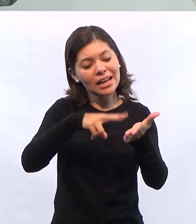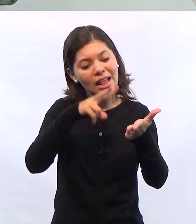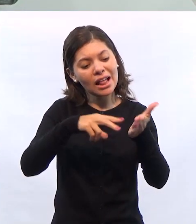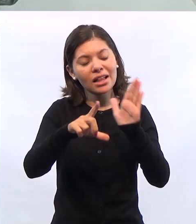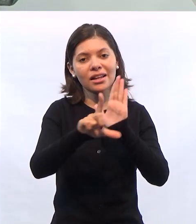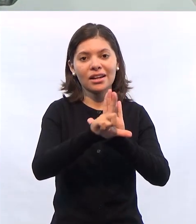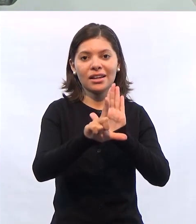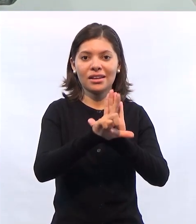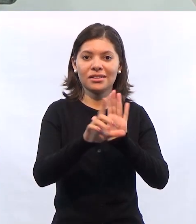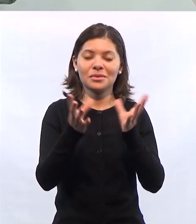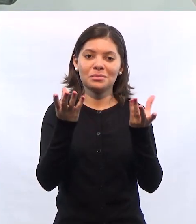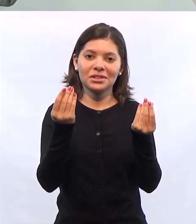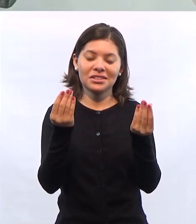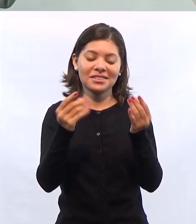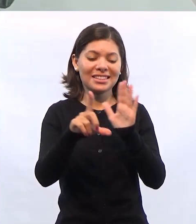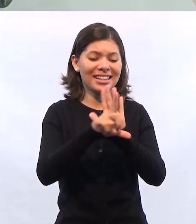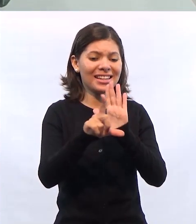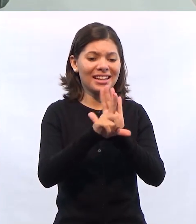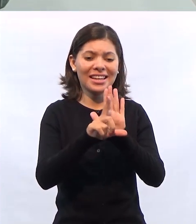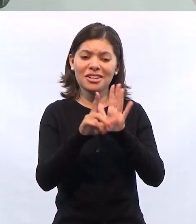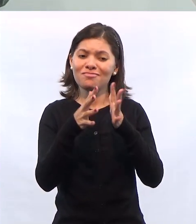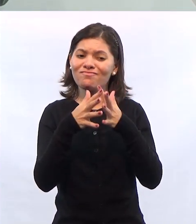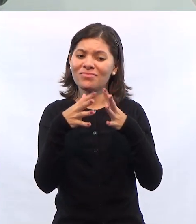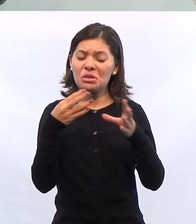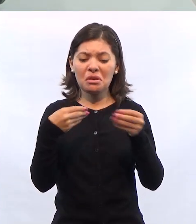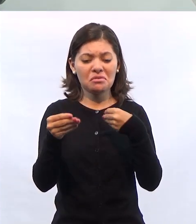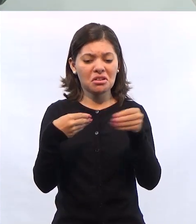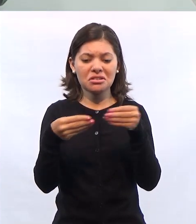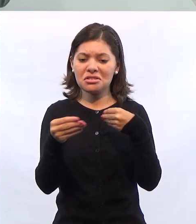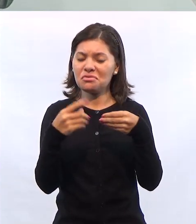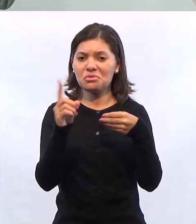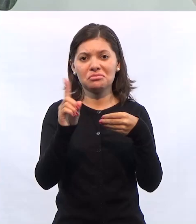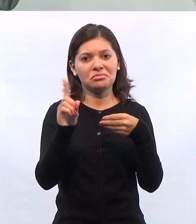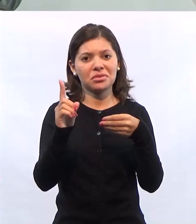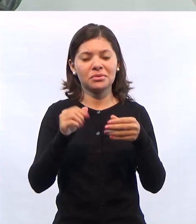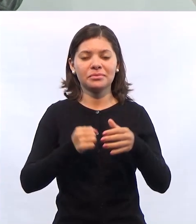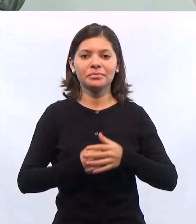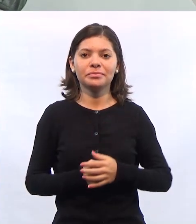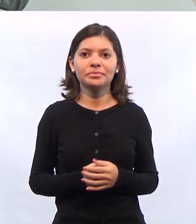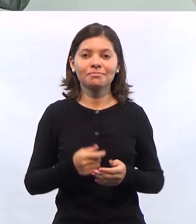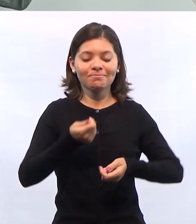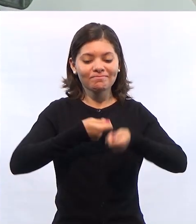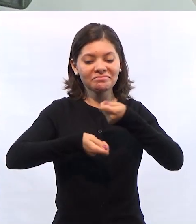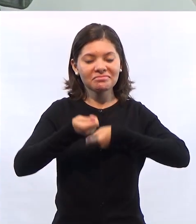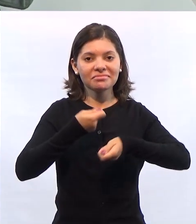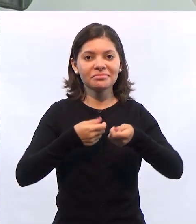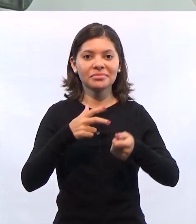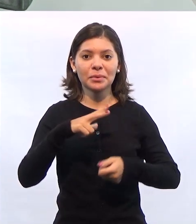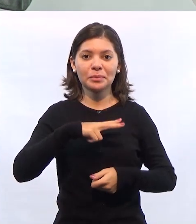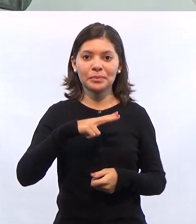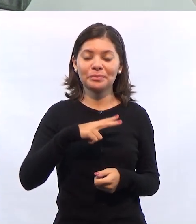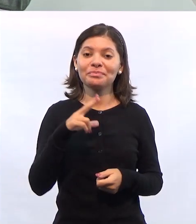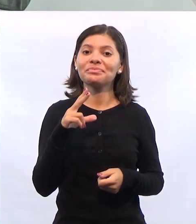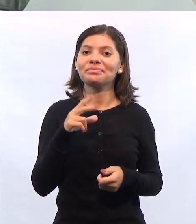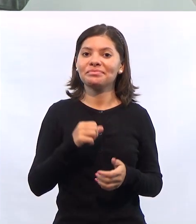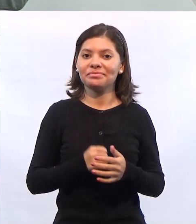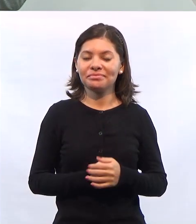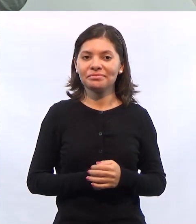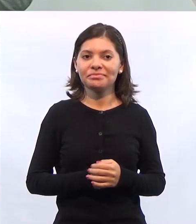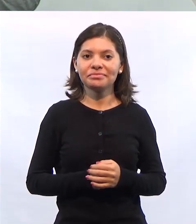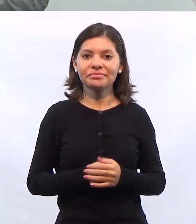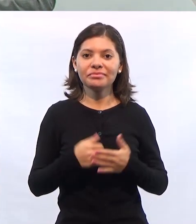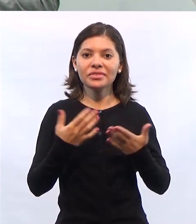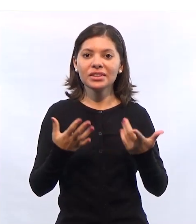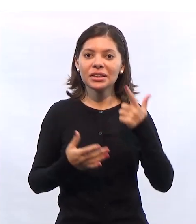está escrito na lei e muitas vezes a lei ela não é tão flexível como se nós tivéssemos na administração privada